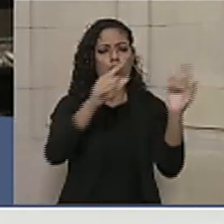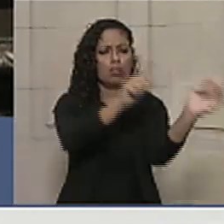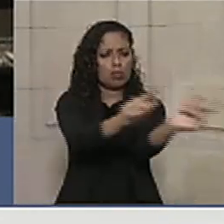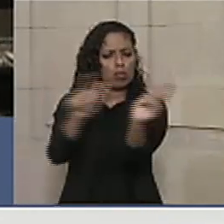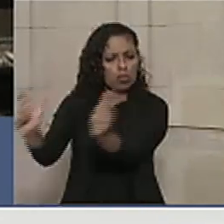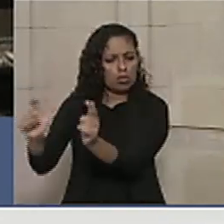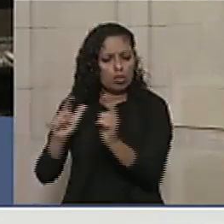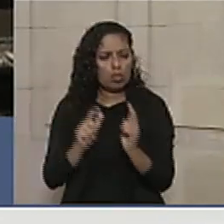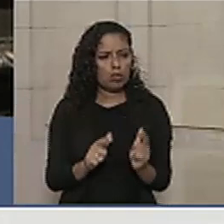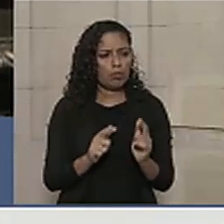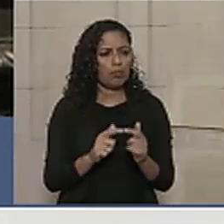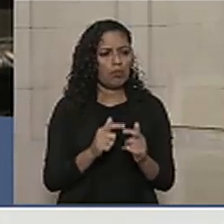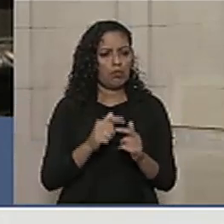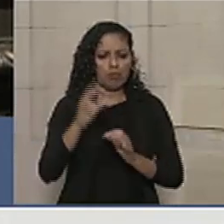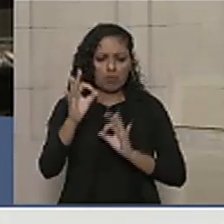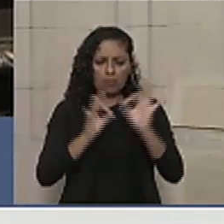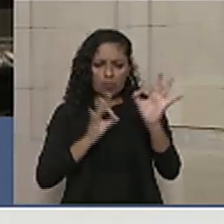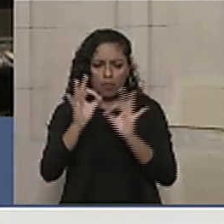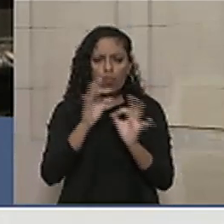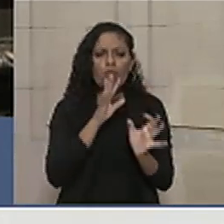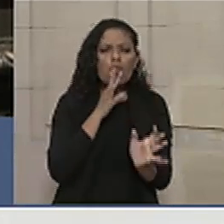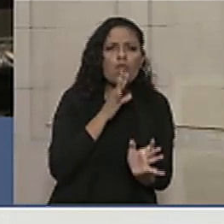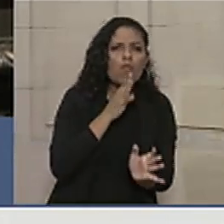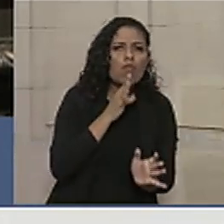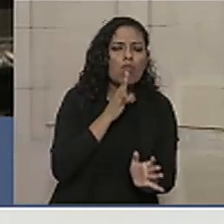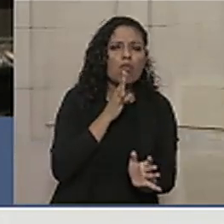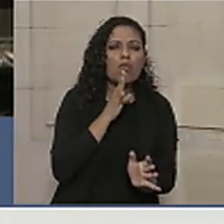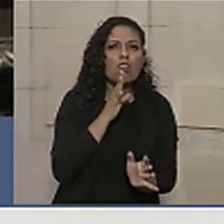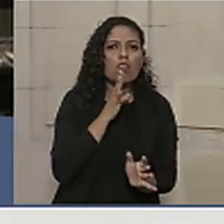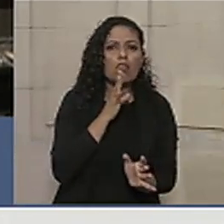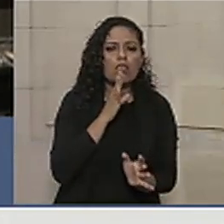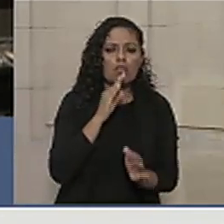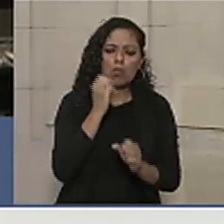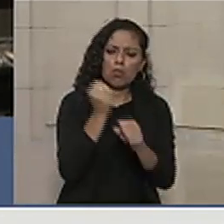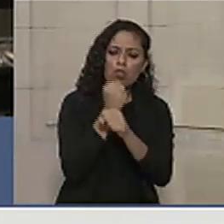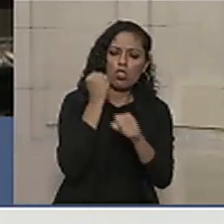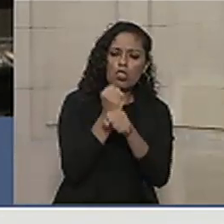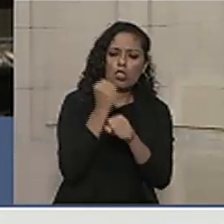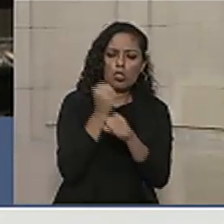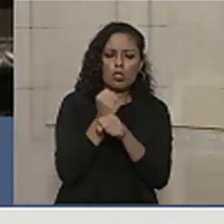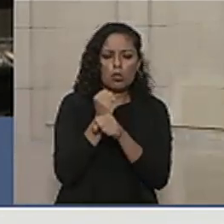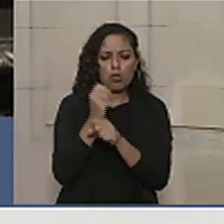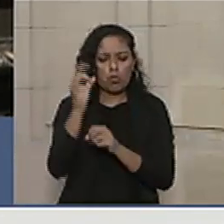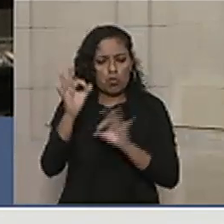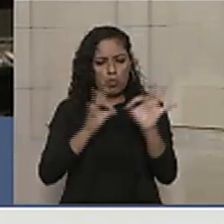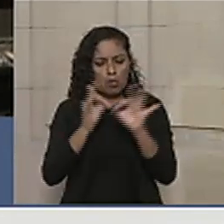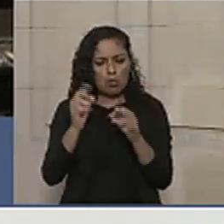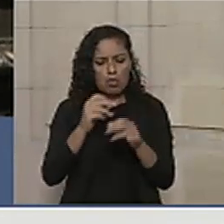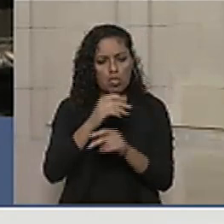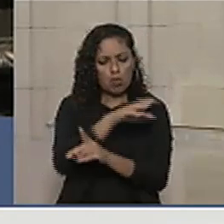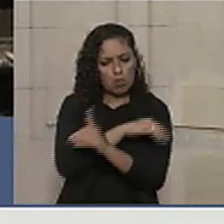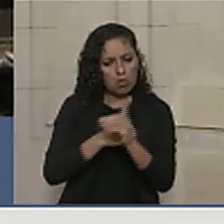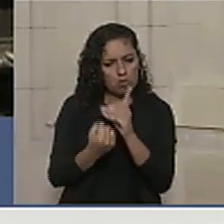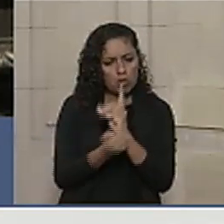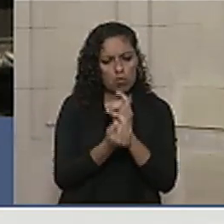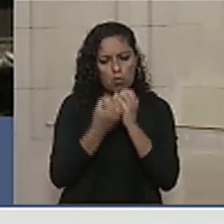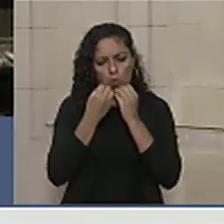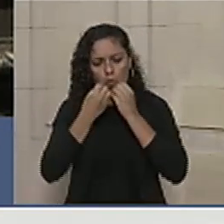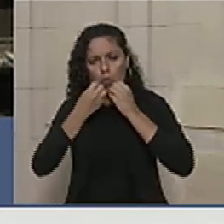os campos, na produção de conhecimento, na construção de um projeto de sociedade que